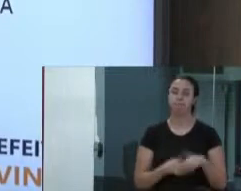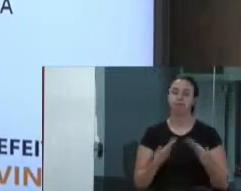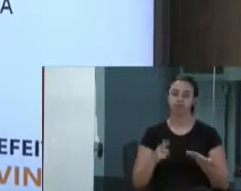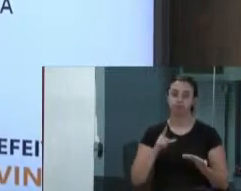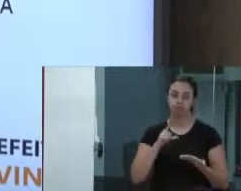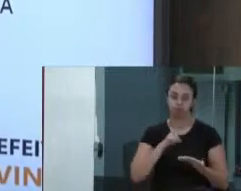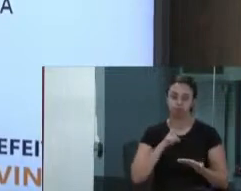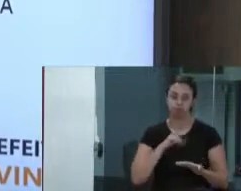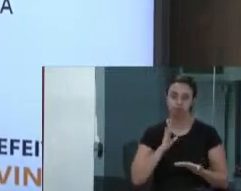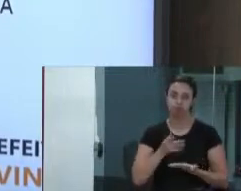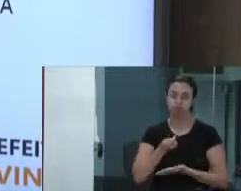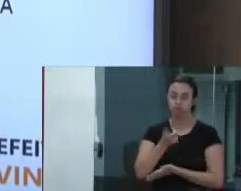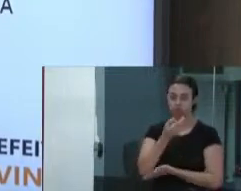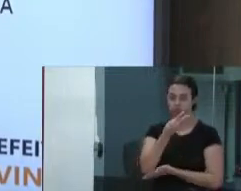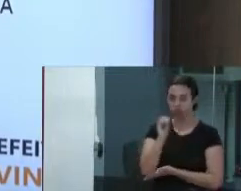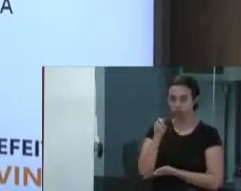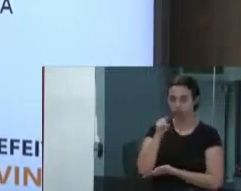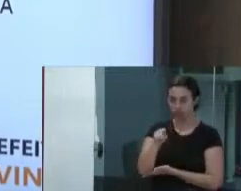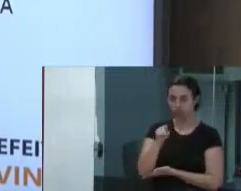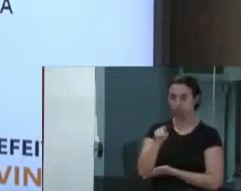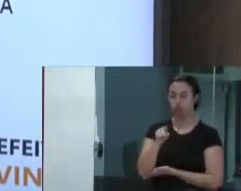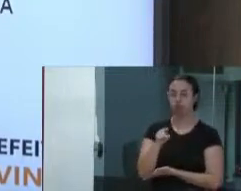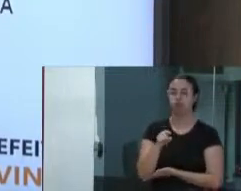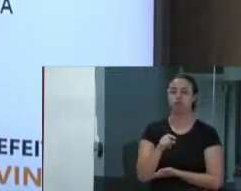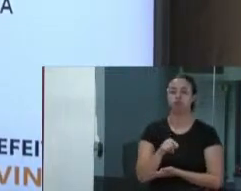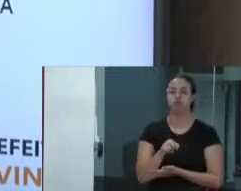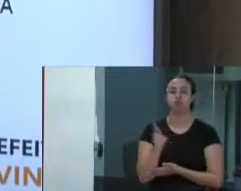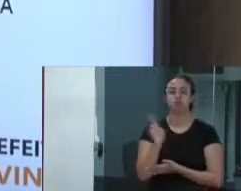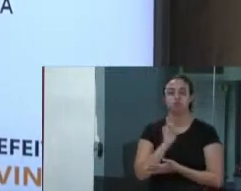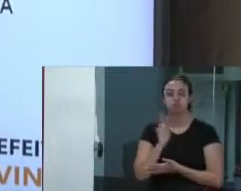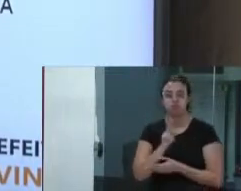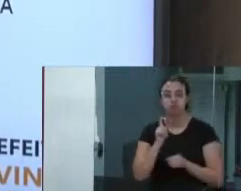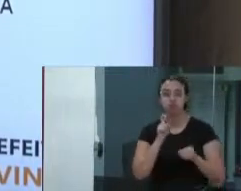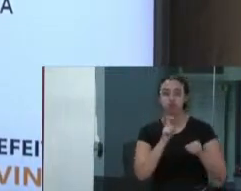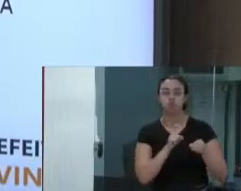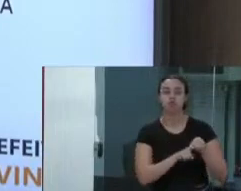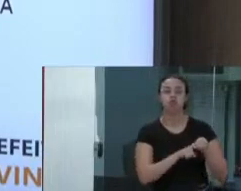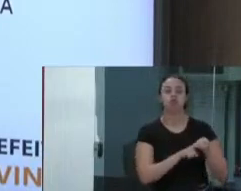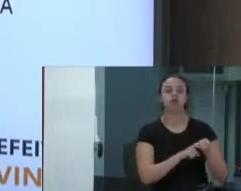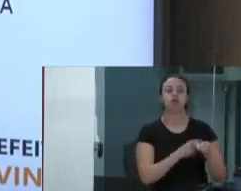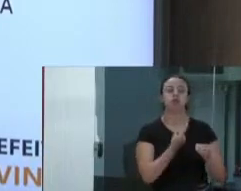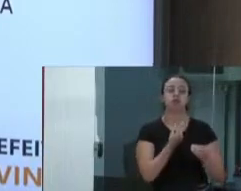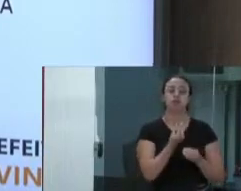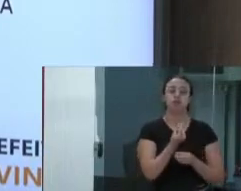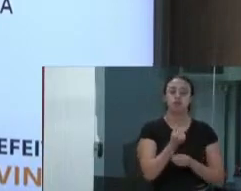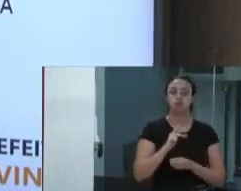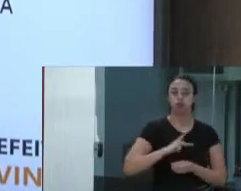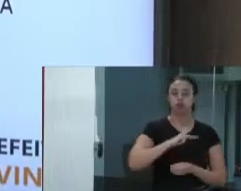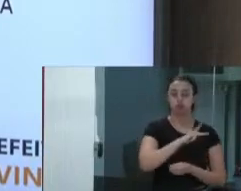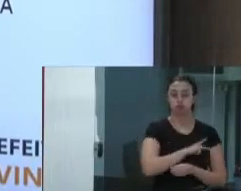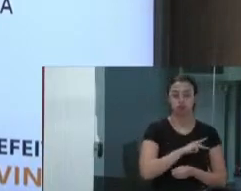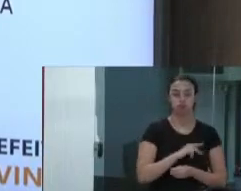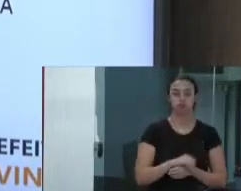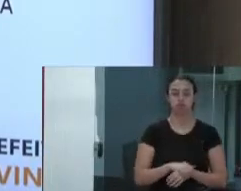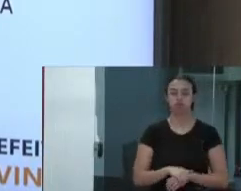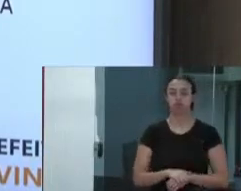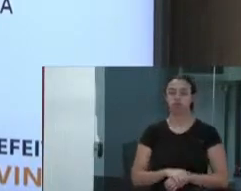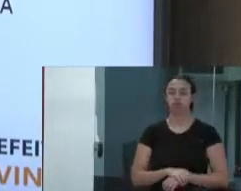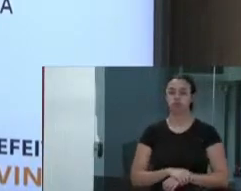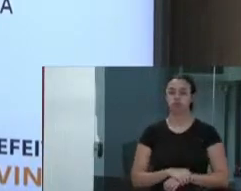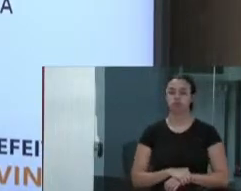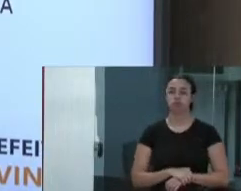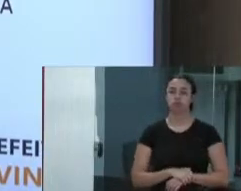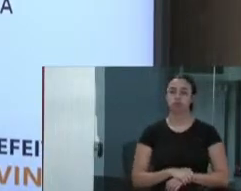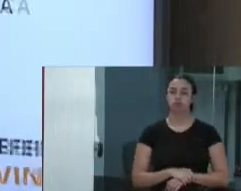tivemos aí, né, quase 300 mil restituído para os cofres públicos através da análise da gestão de parcerias